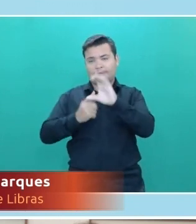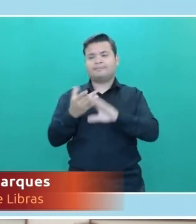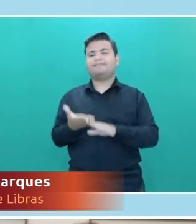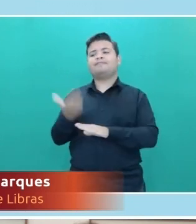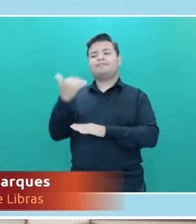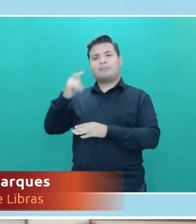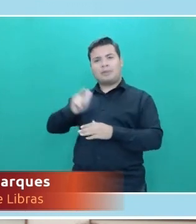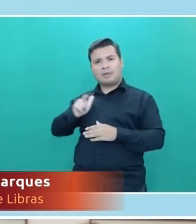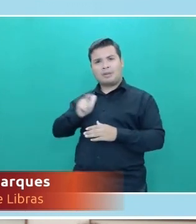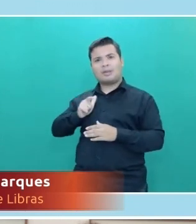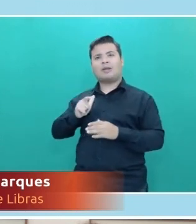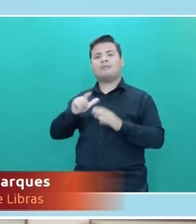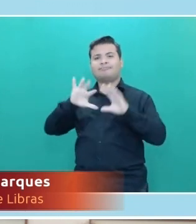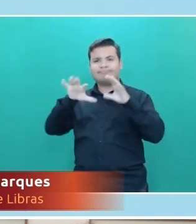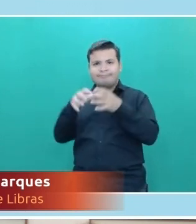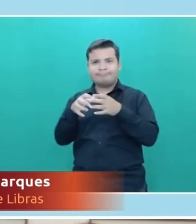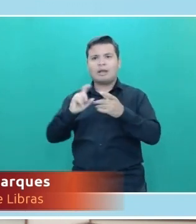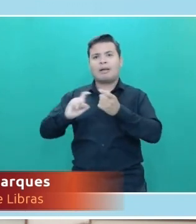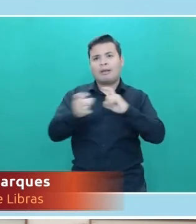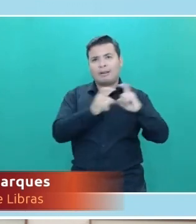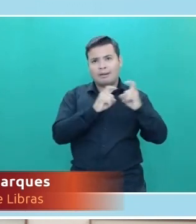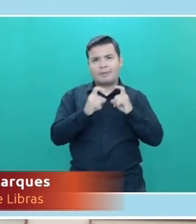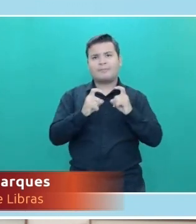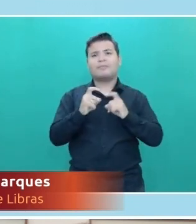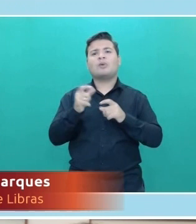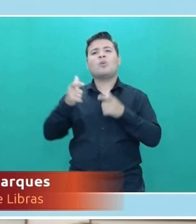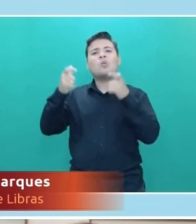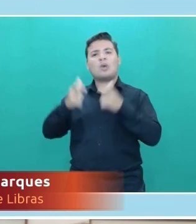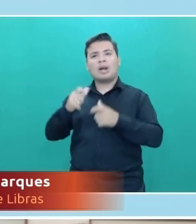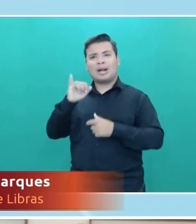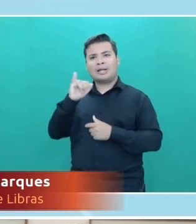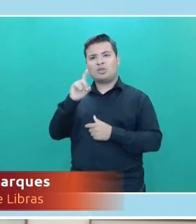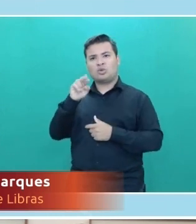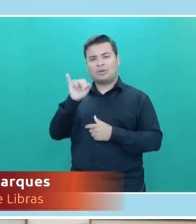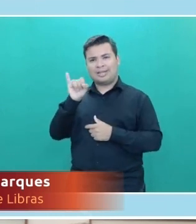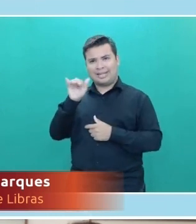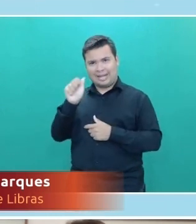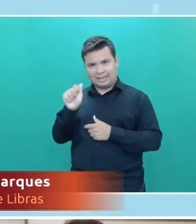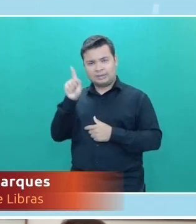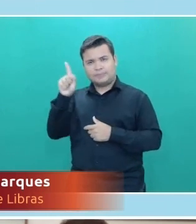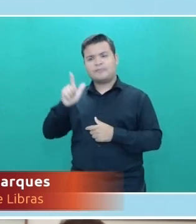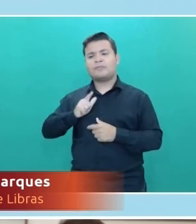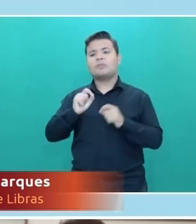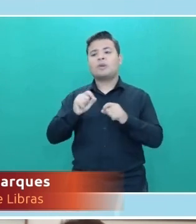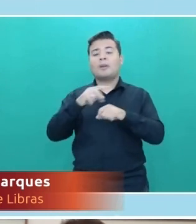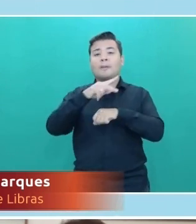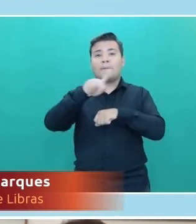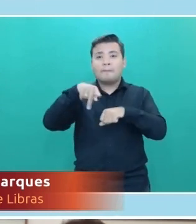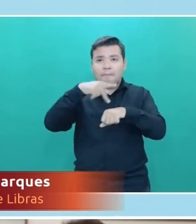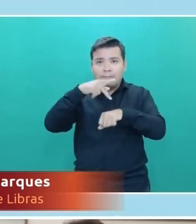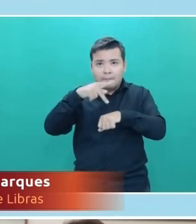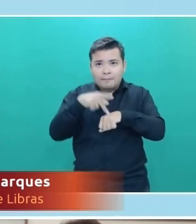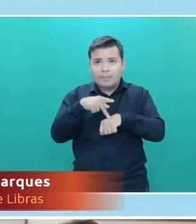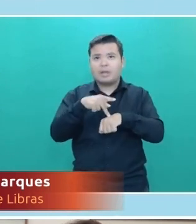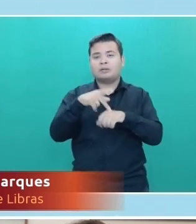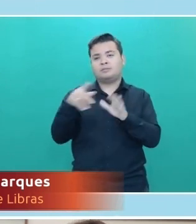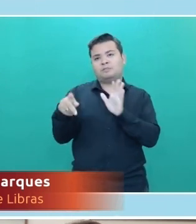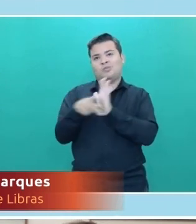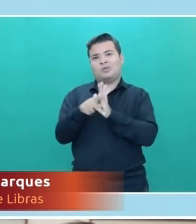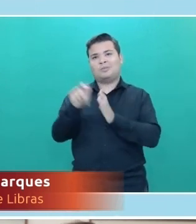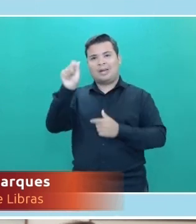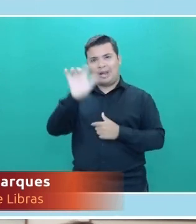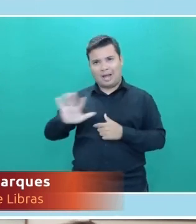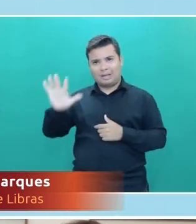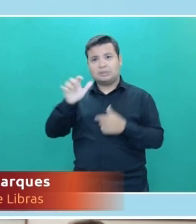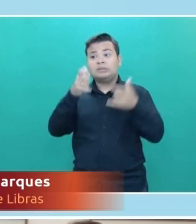na Indonésia, em 1955, os países asiáticos disseram: há um terceiro mundo, nem capitalista